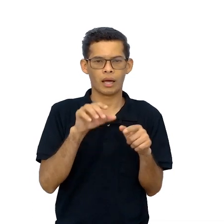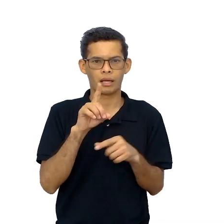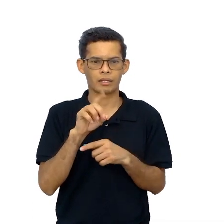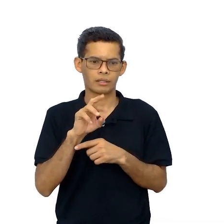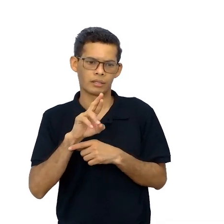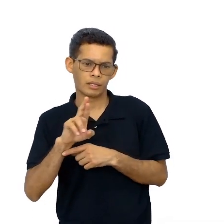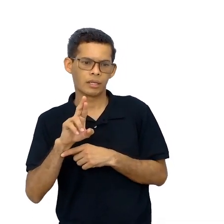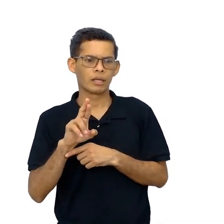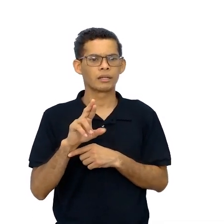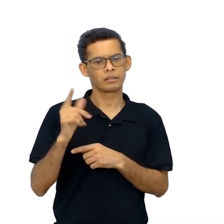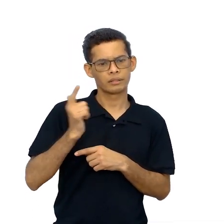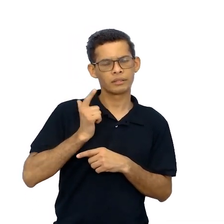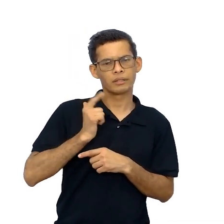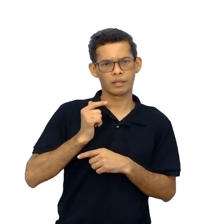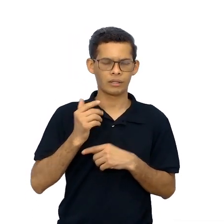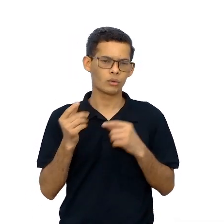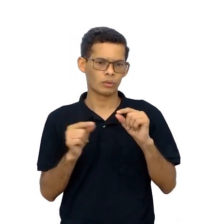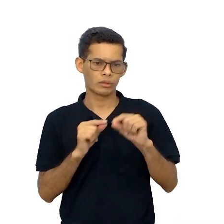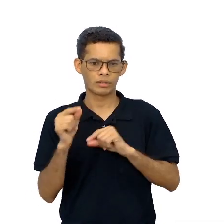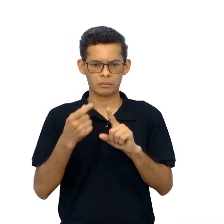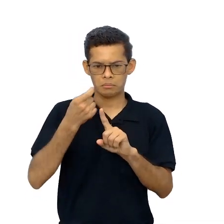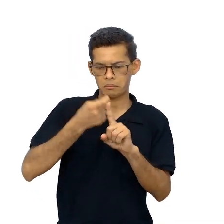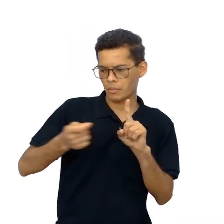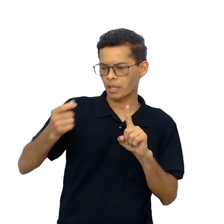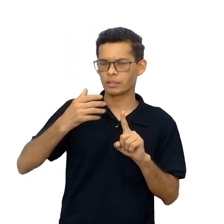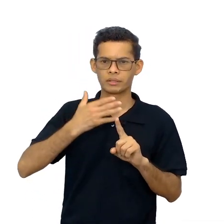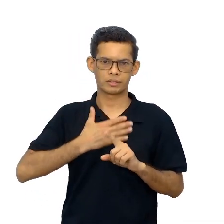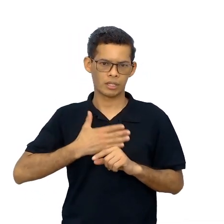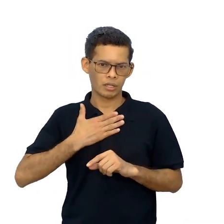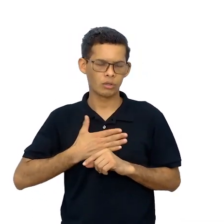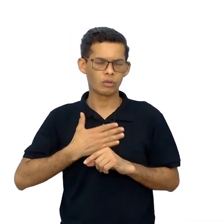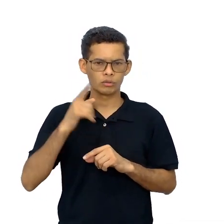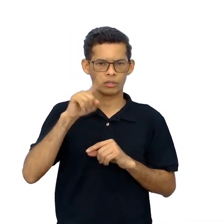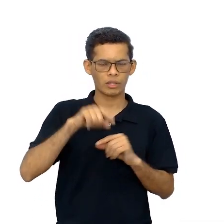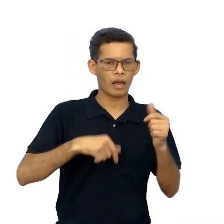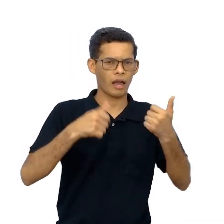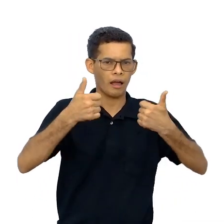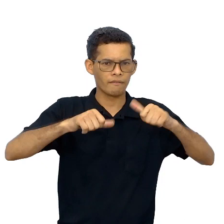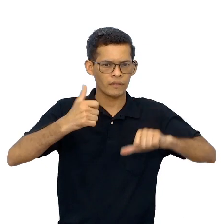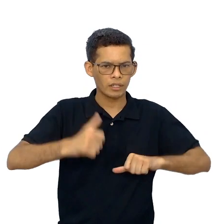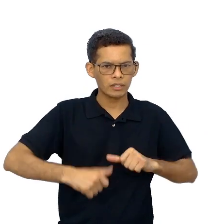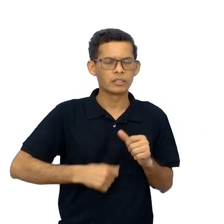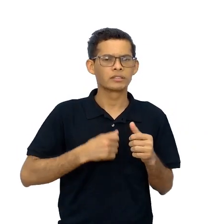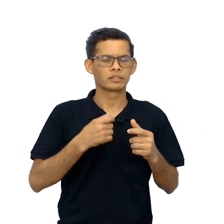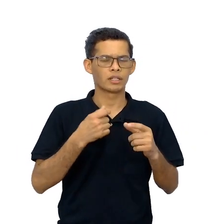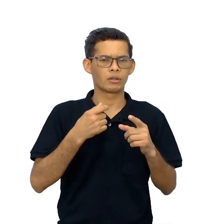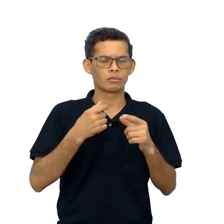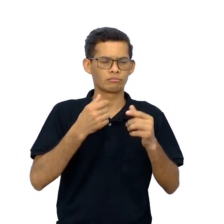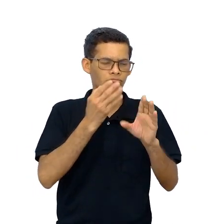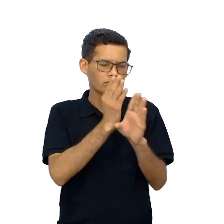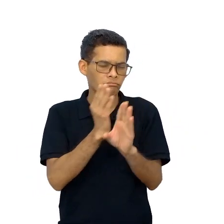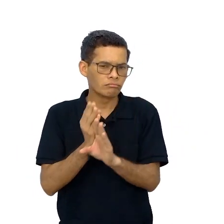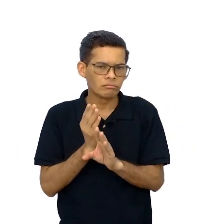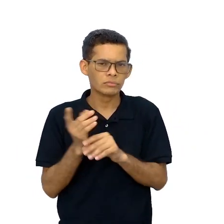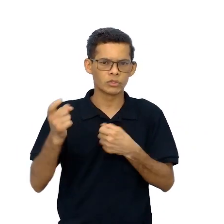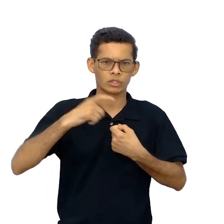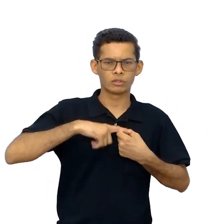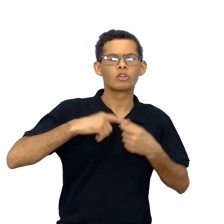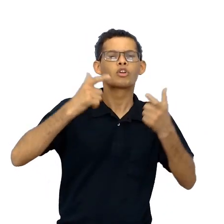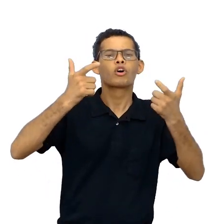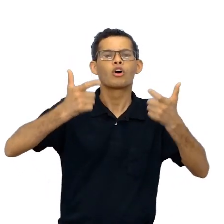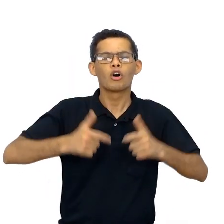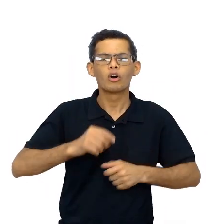avaliação que ela foi aplicada em agosto, que chama avaliação diagnóstica de retorno. Ela também está, os resultados